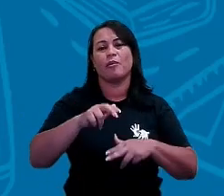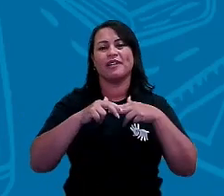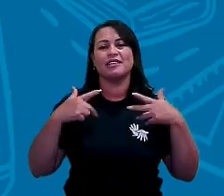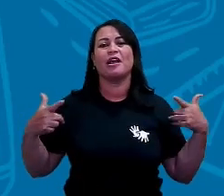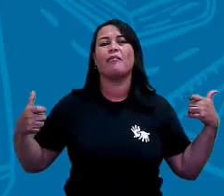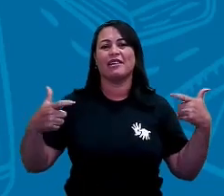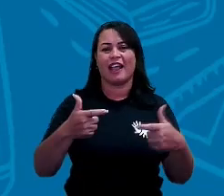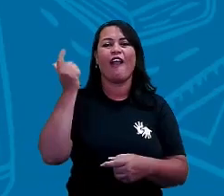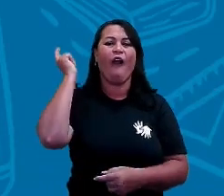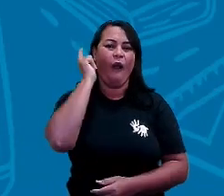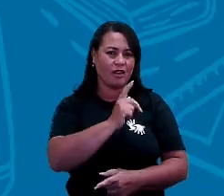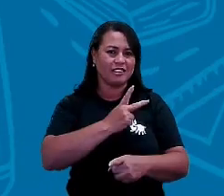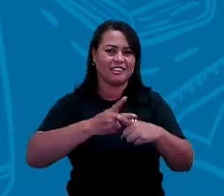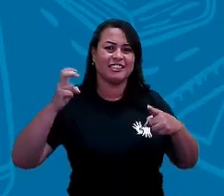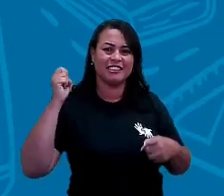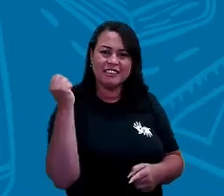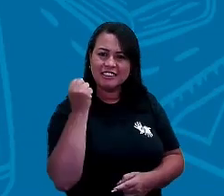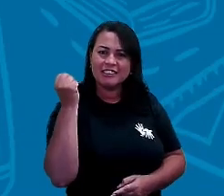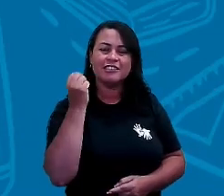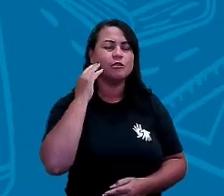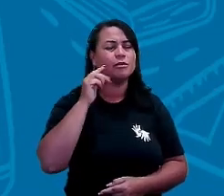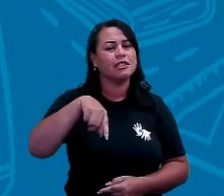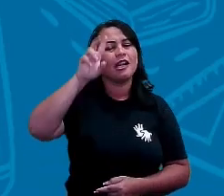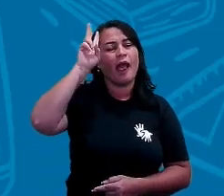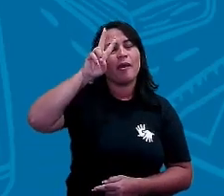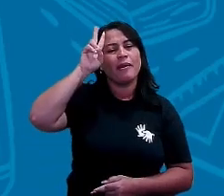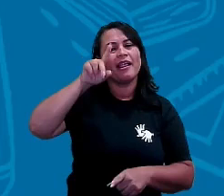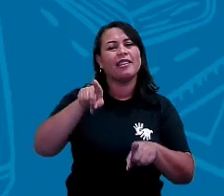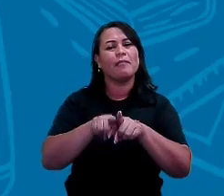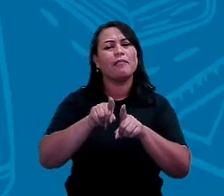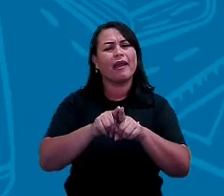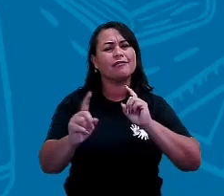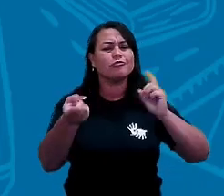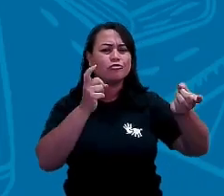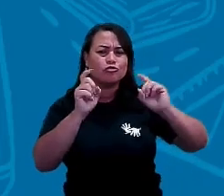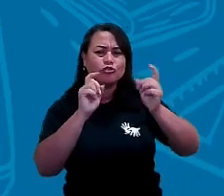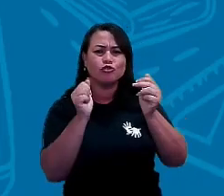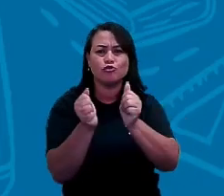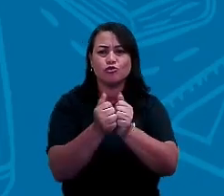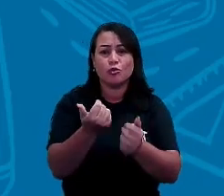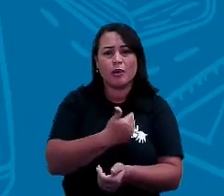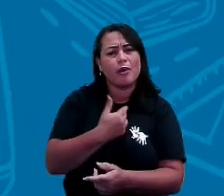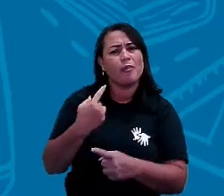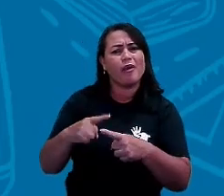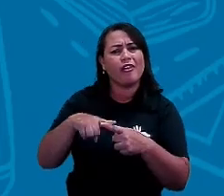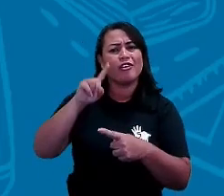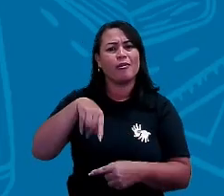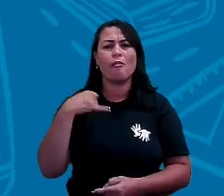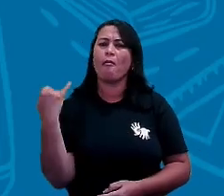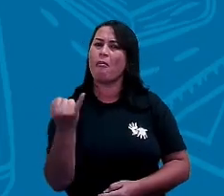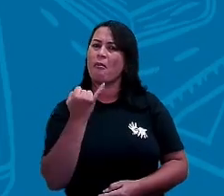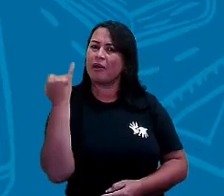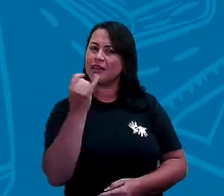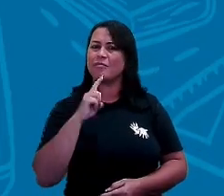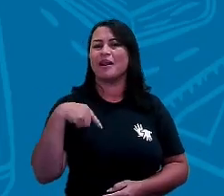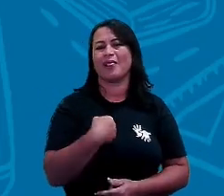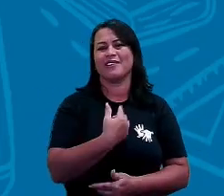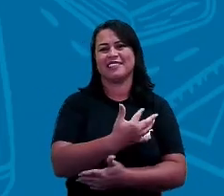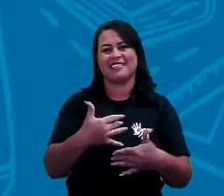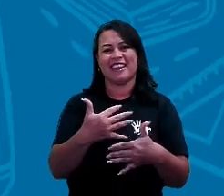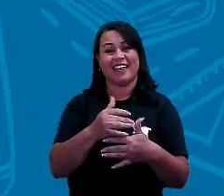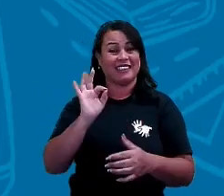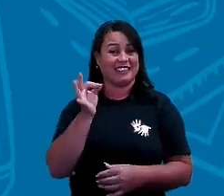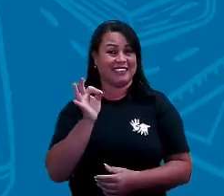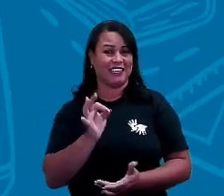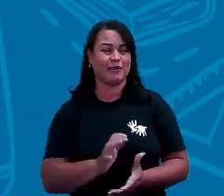ponto importante para você lembrar e discutir com seus coleguinhas o porquê que essa batalha foi tão importante para a nossa cidade,